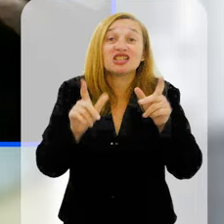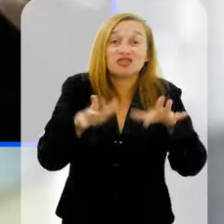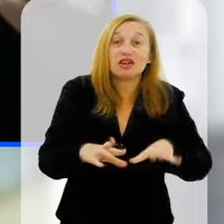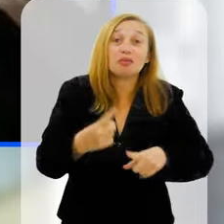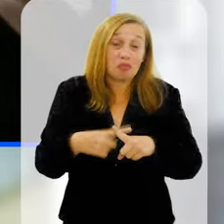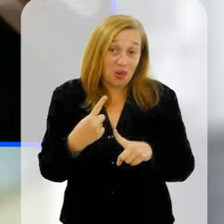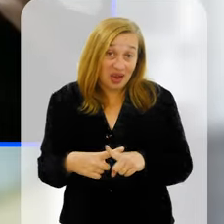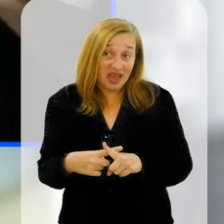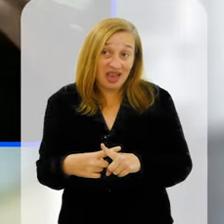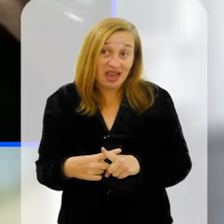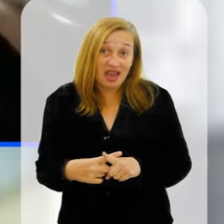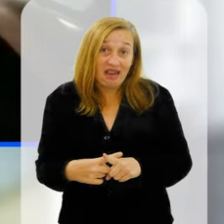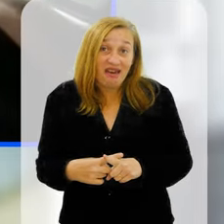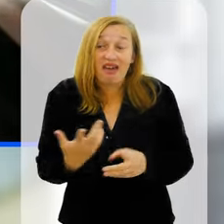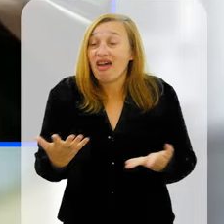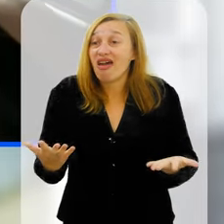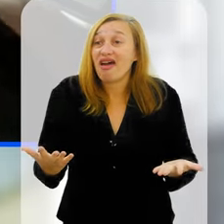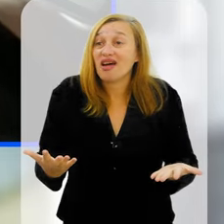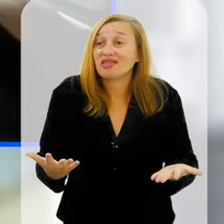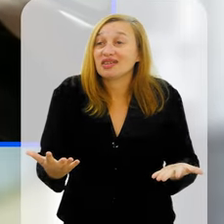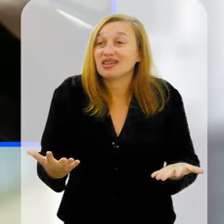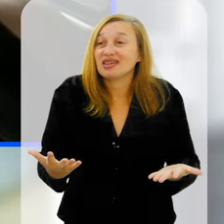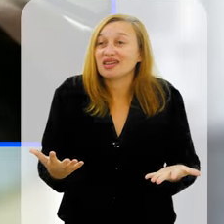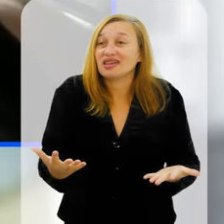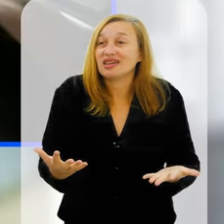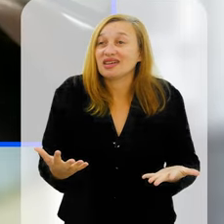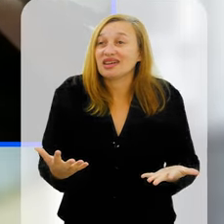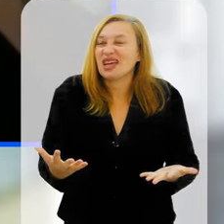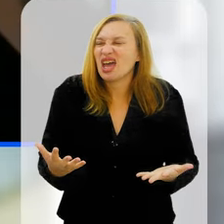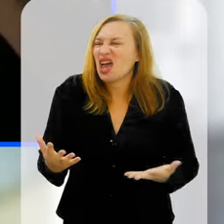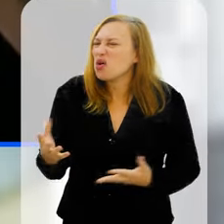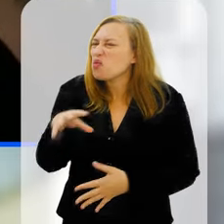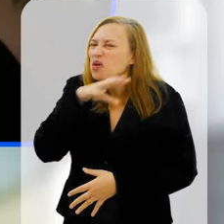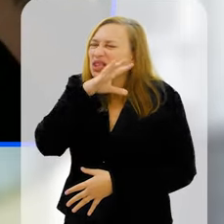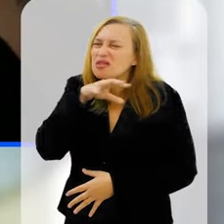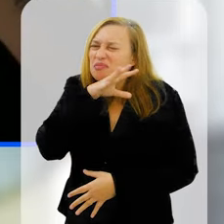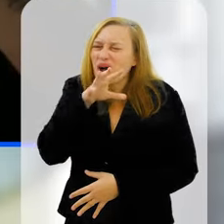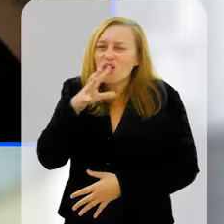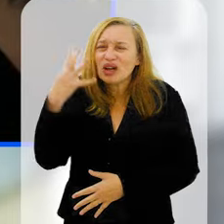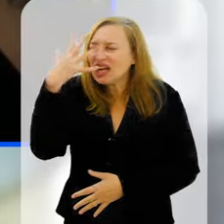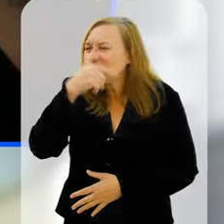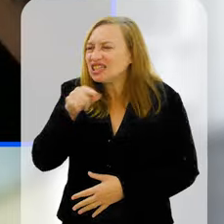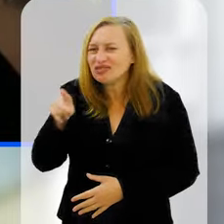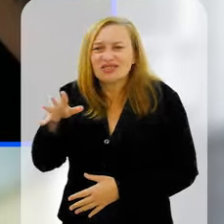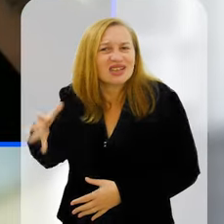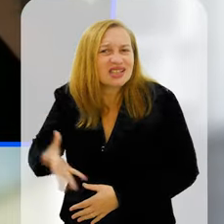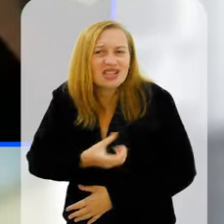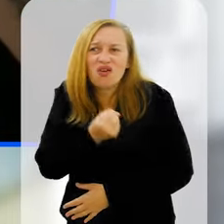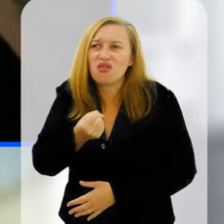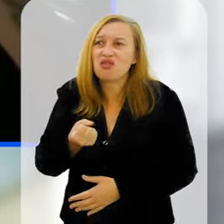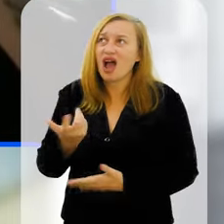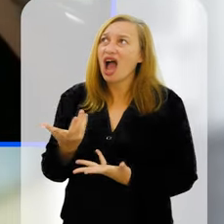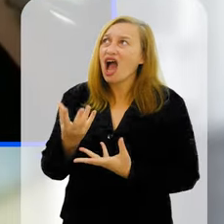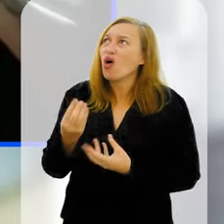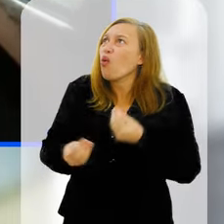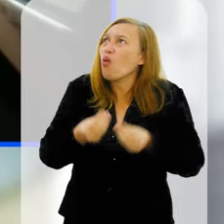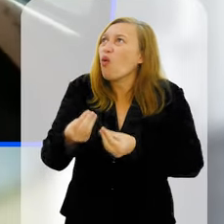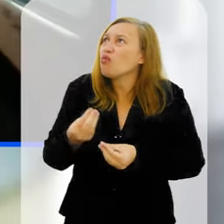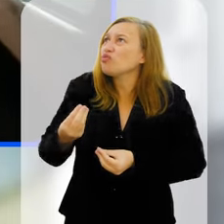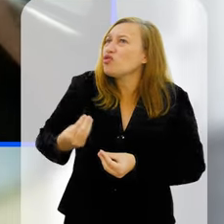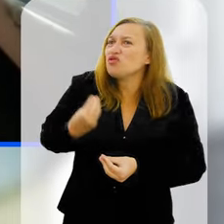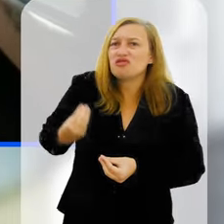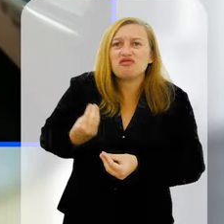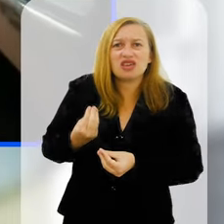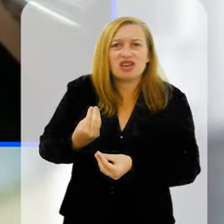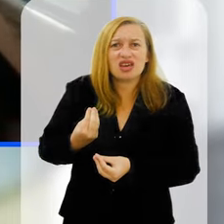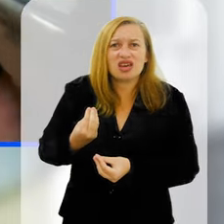com quem já adotou e faça a diferença. Porque, cara, uma alma ali tão pura que você vai salvar, que você